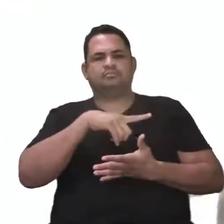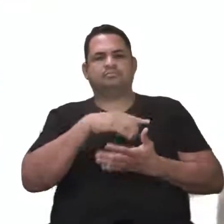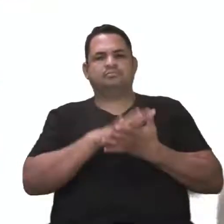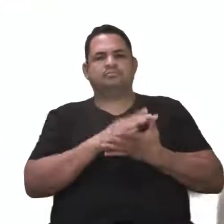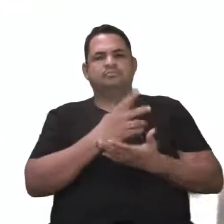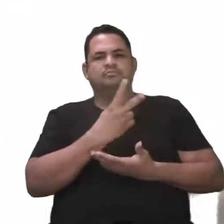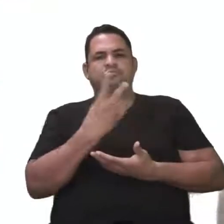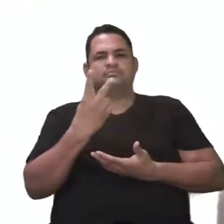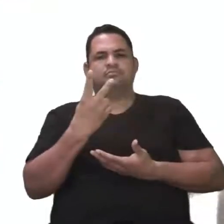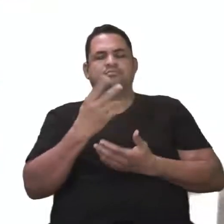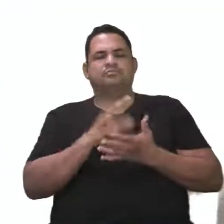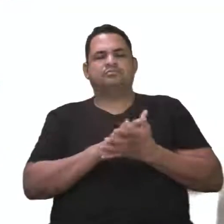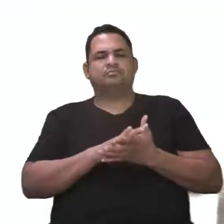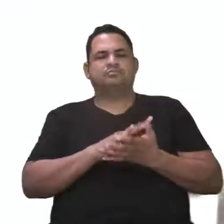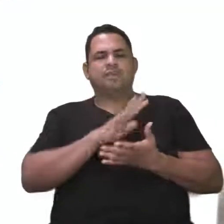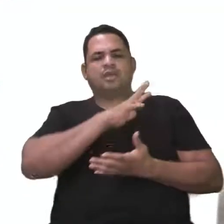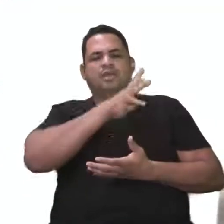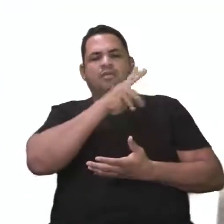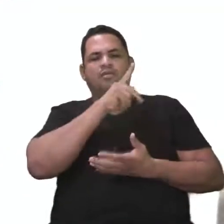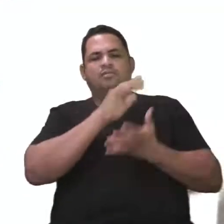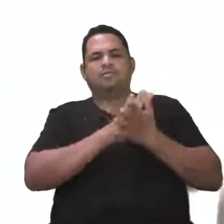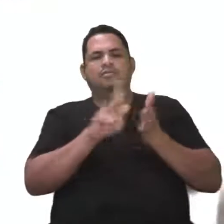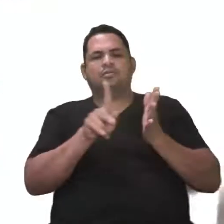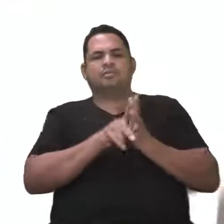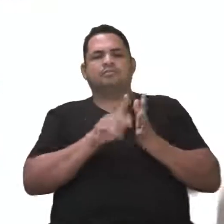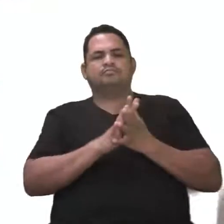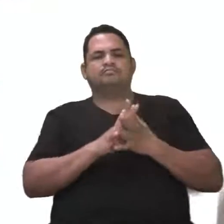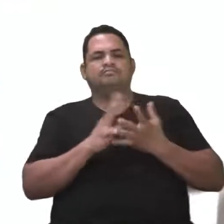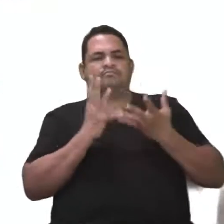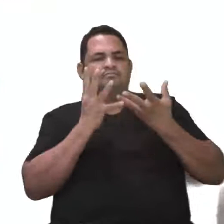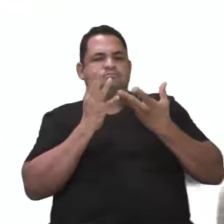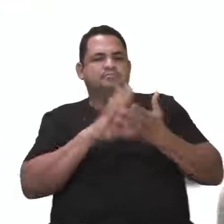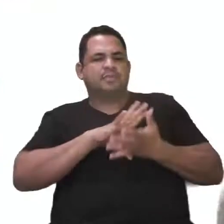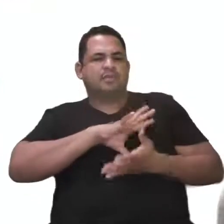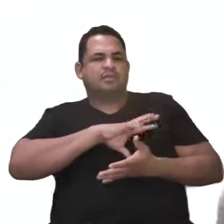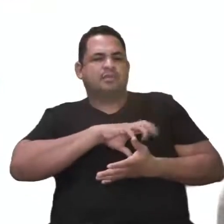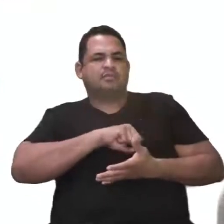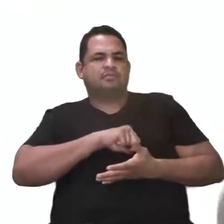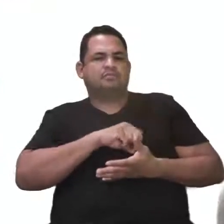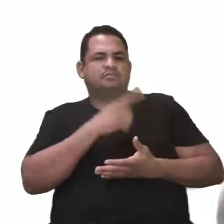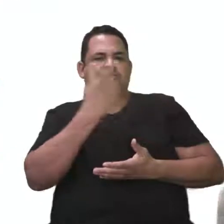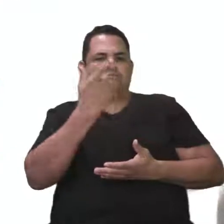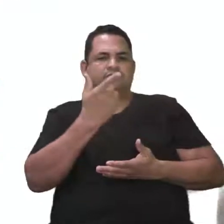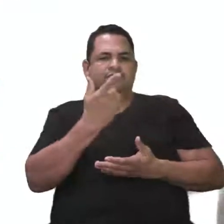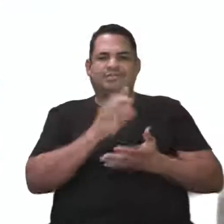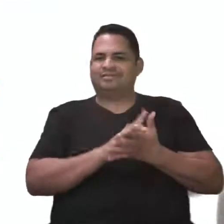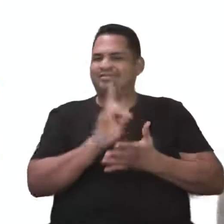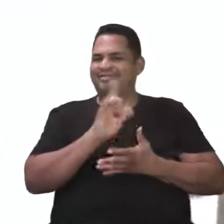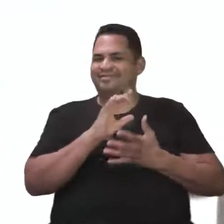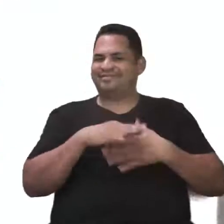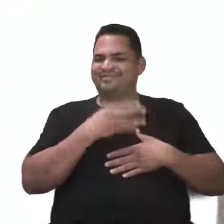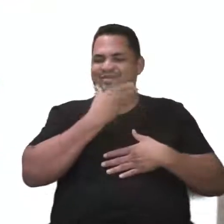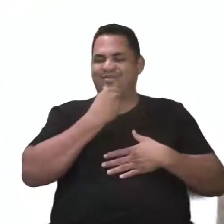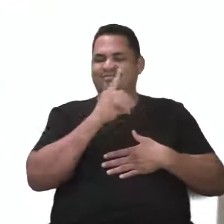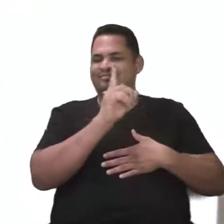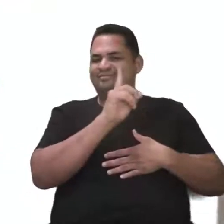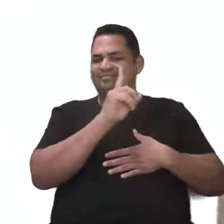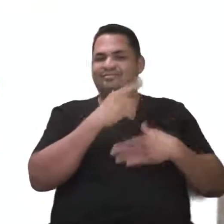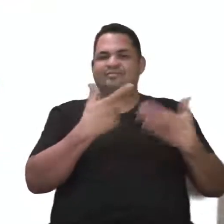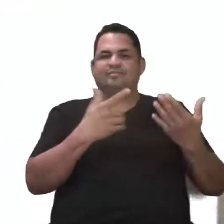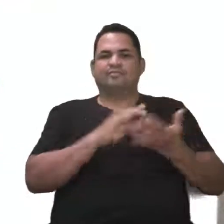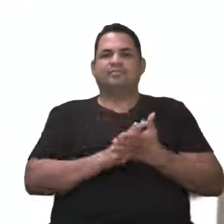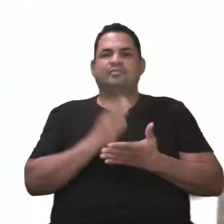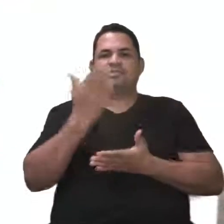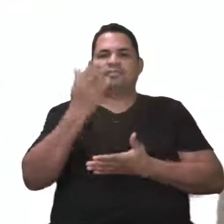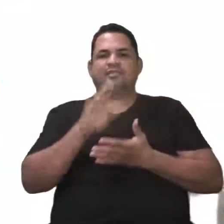um animal específico que eu sou apaixonada, galera. Não é esse homem robusto. Não é.